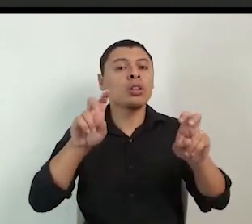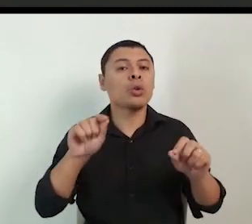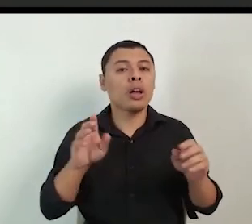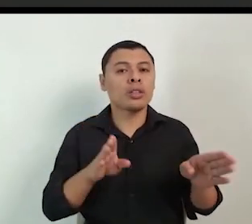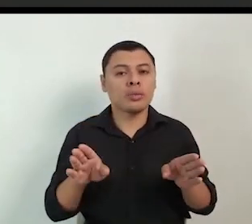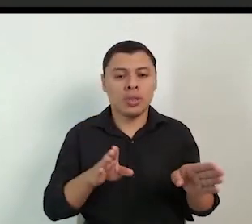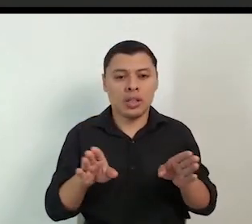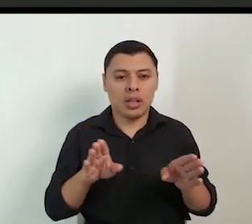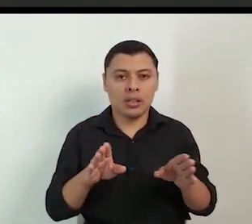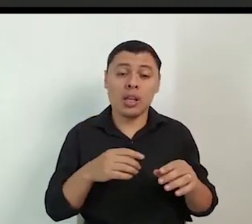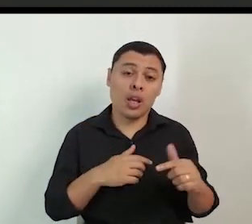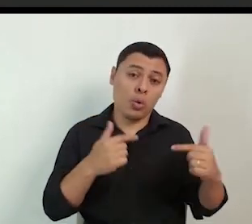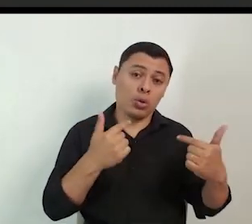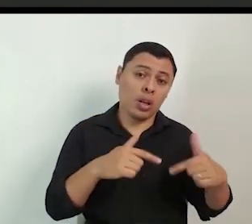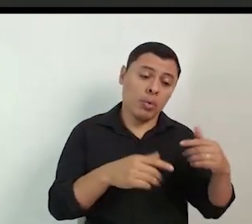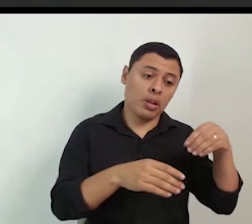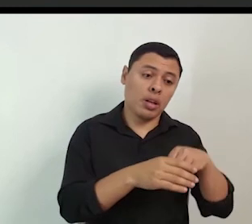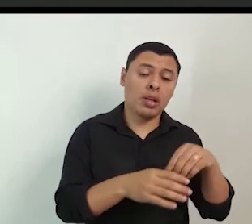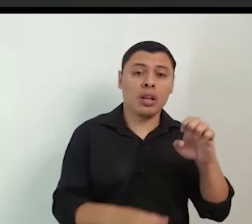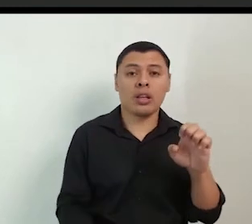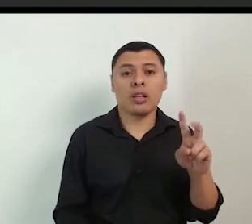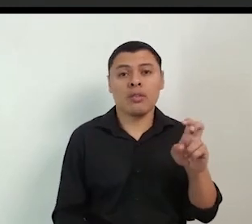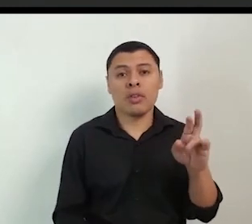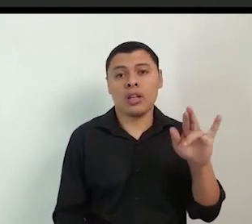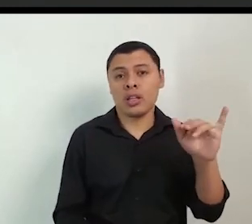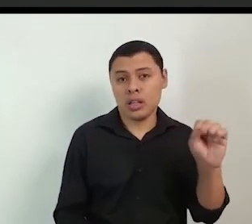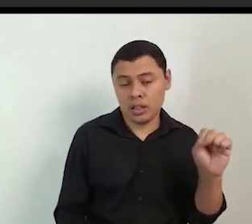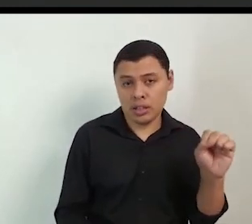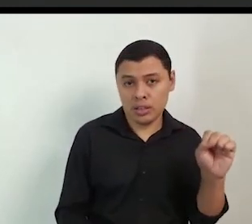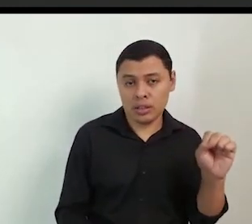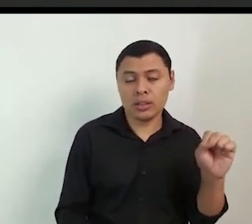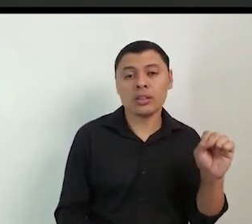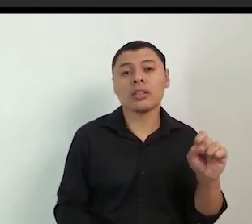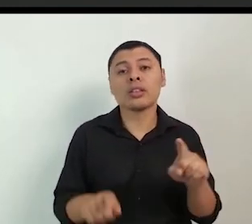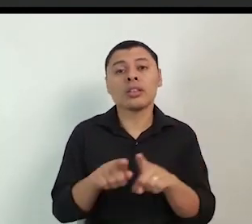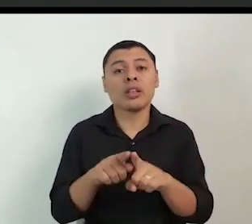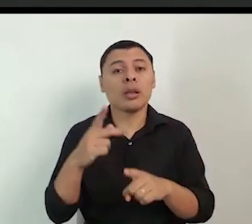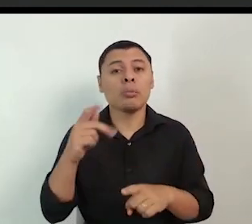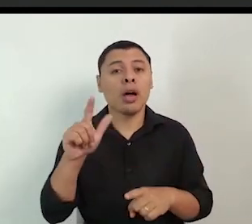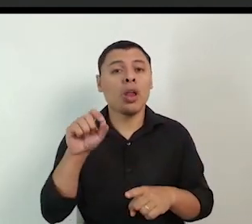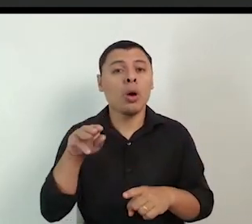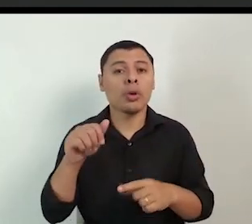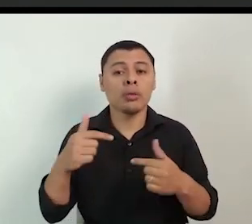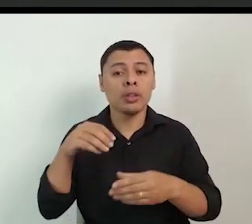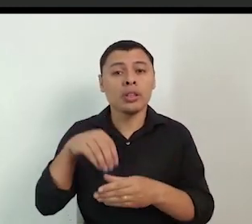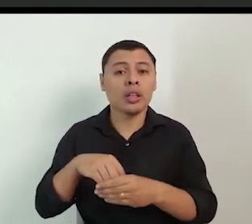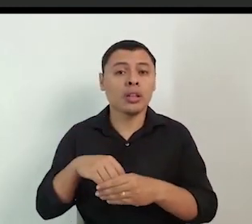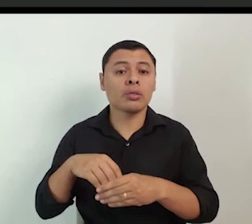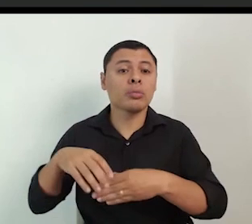caso dentro da Everest Brasil. É o caso da Paloma dentro do Mercado Livre.